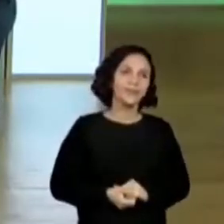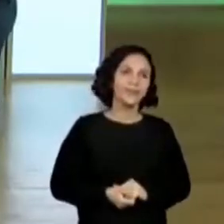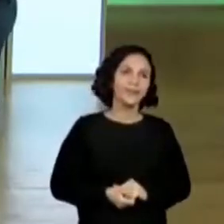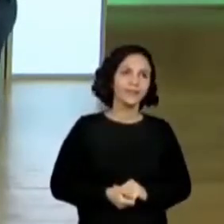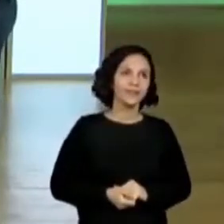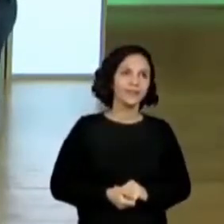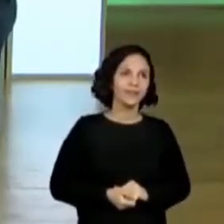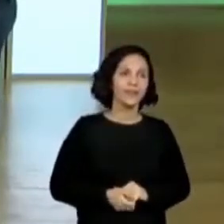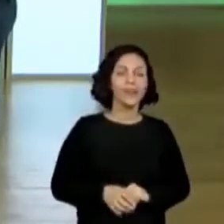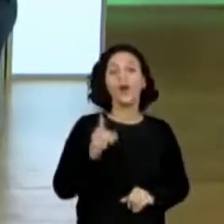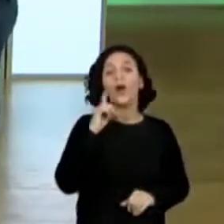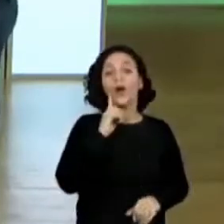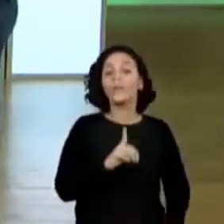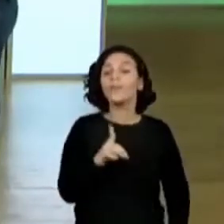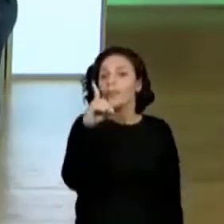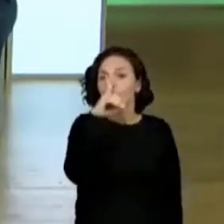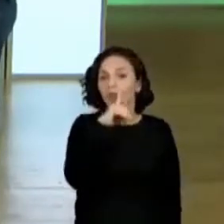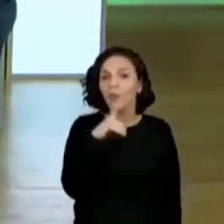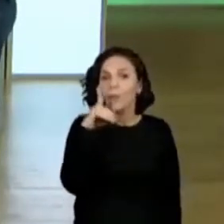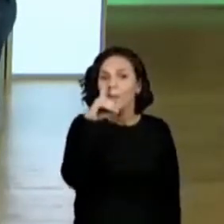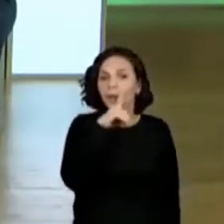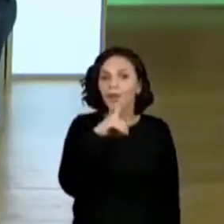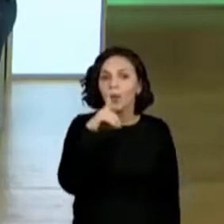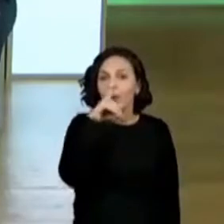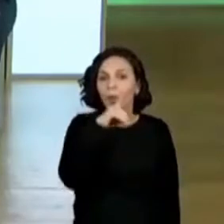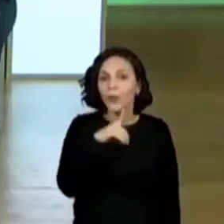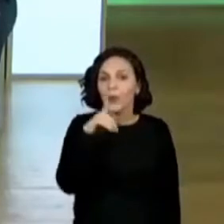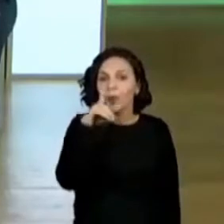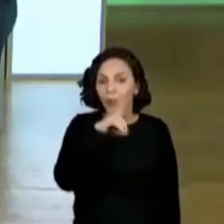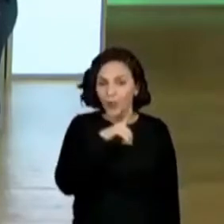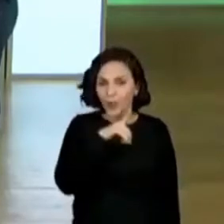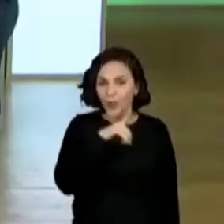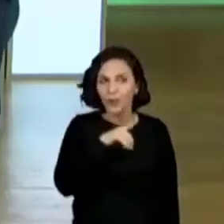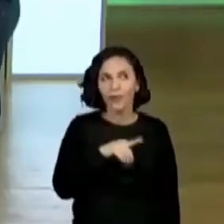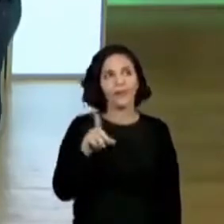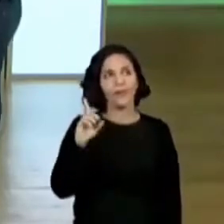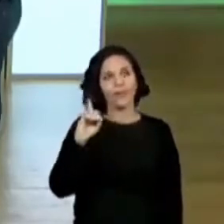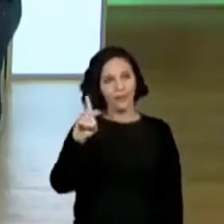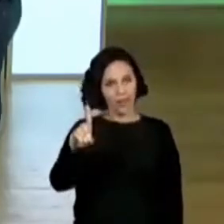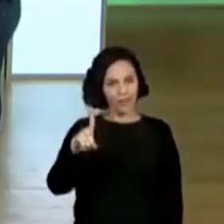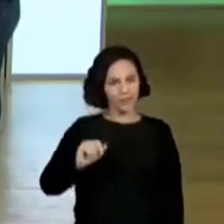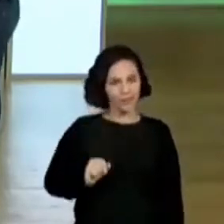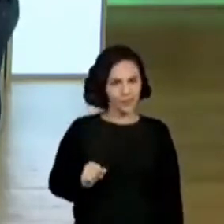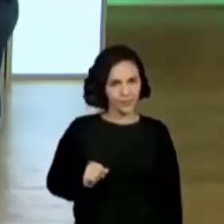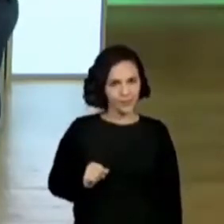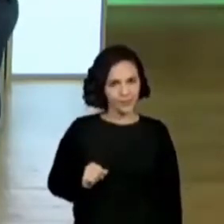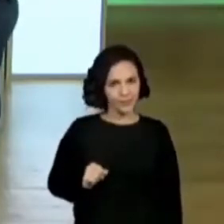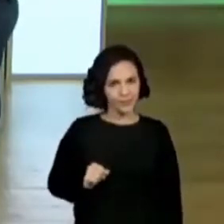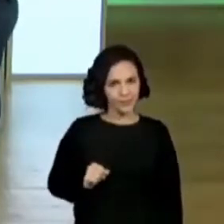a gente tem o domingo com o desenho, certo?